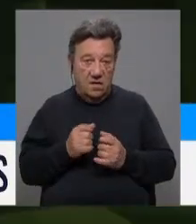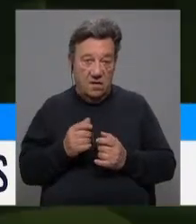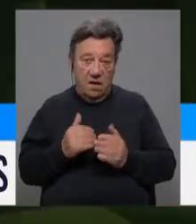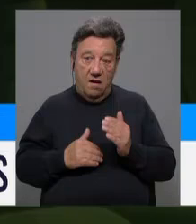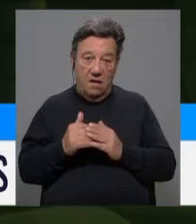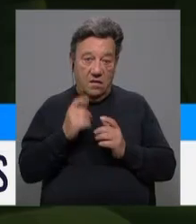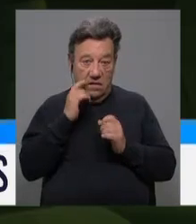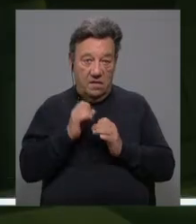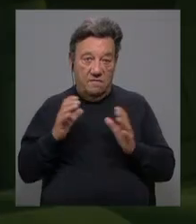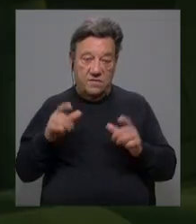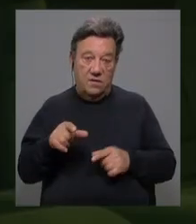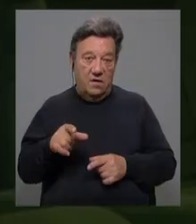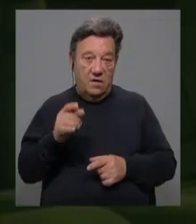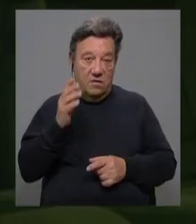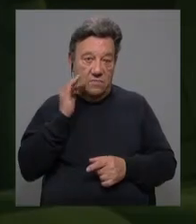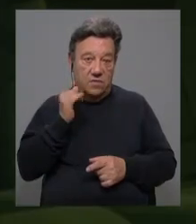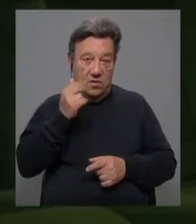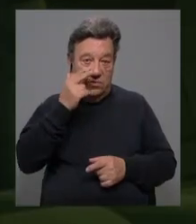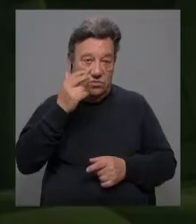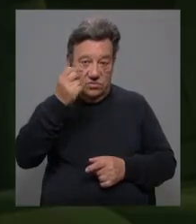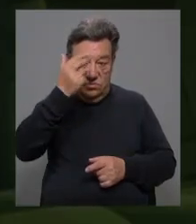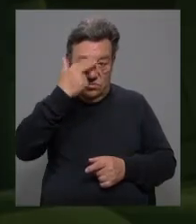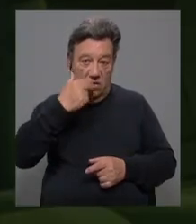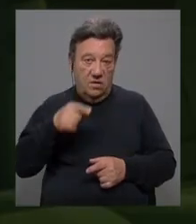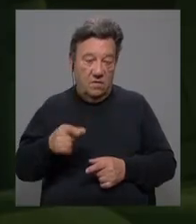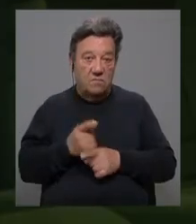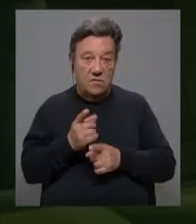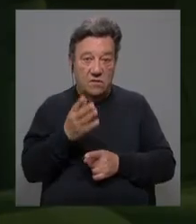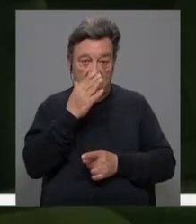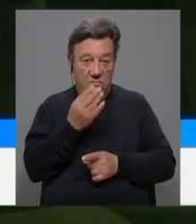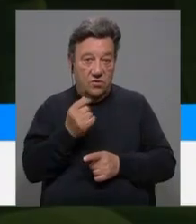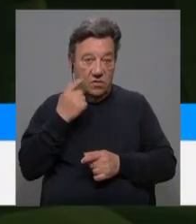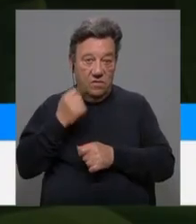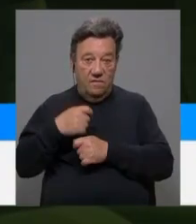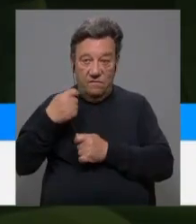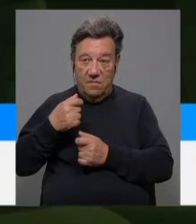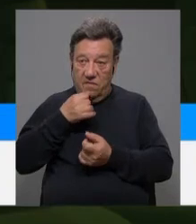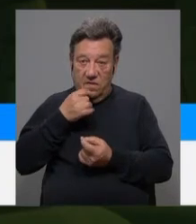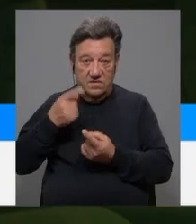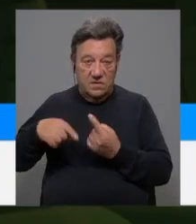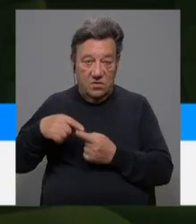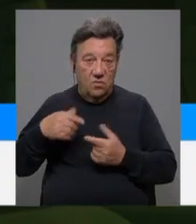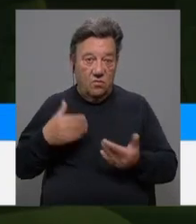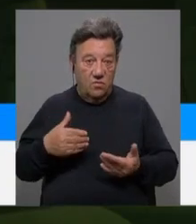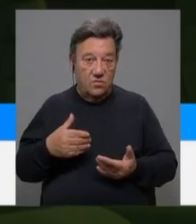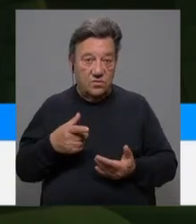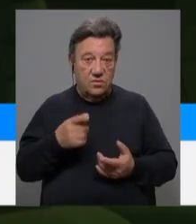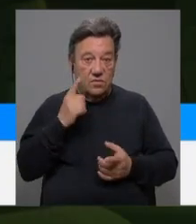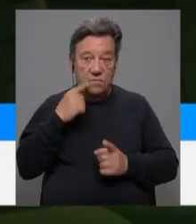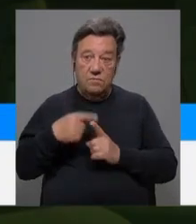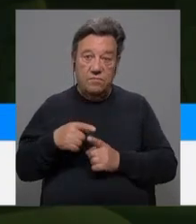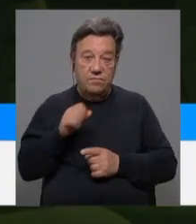uma oportunidade histórica, não é? Porque por muito que os filmes circulassem, hoje o